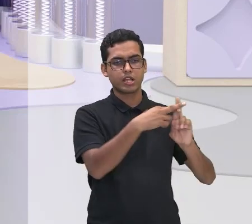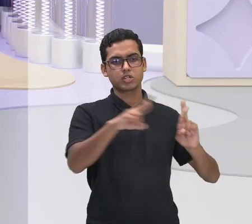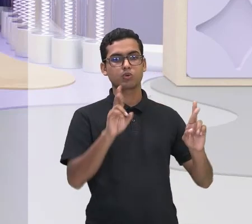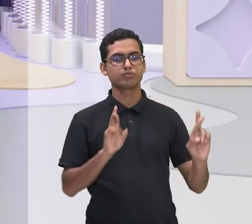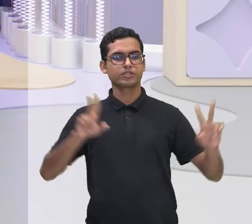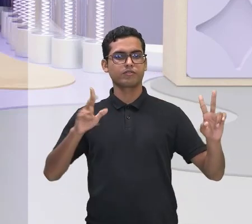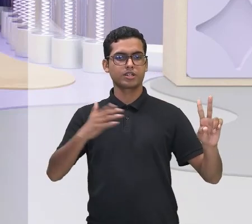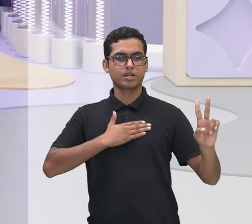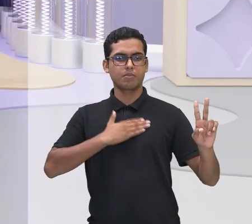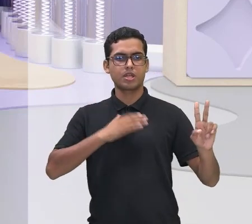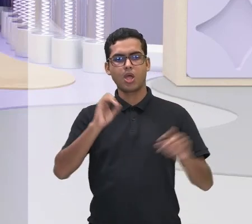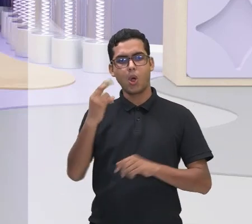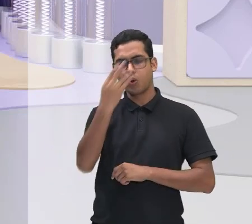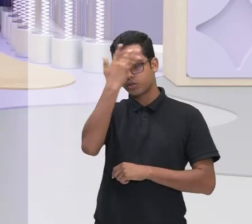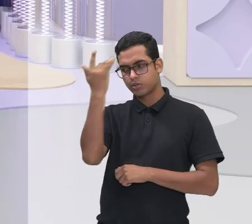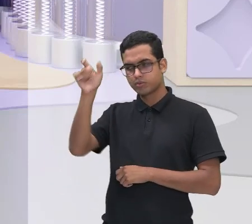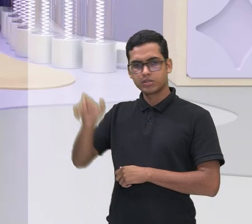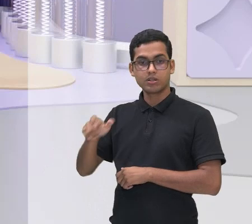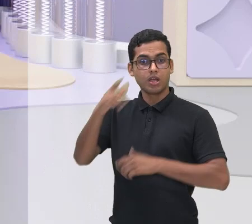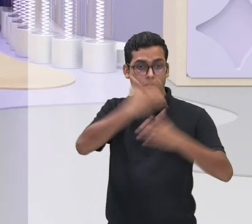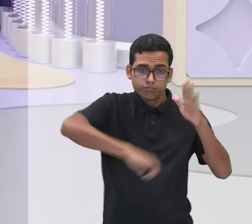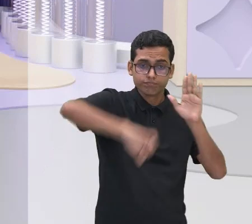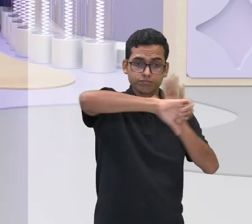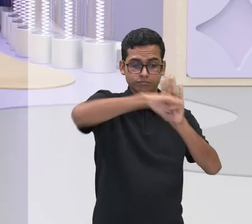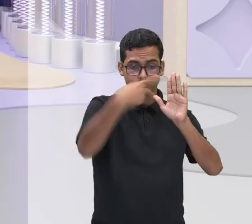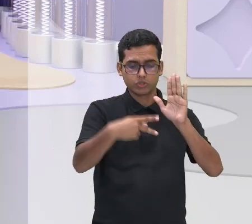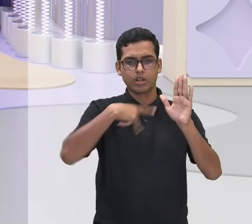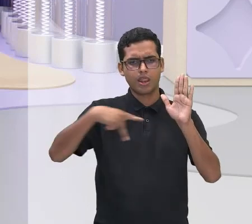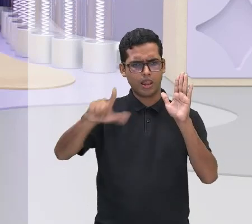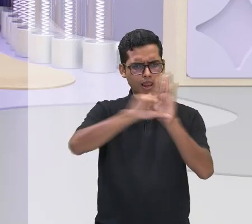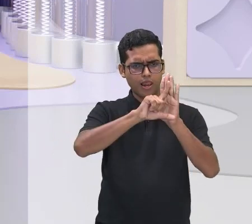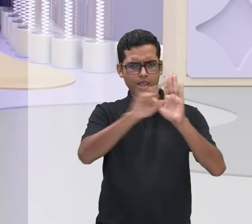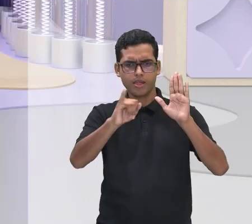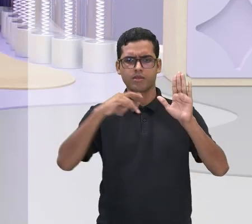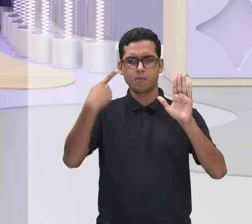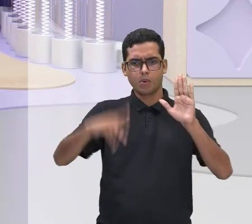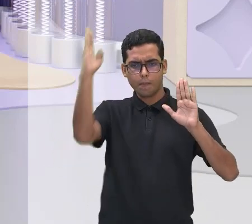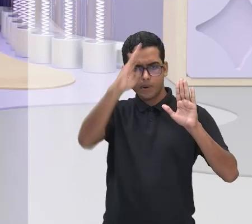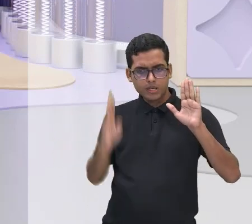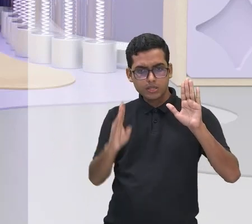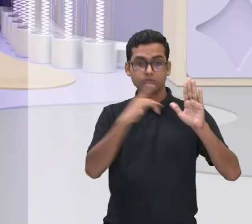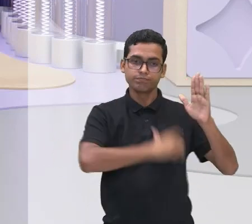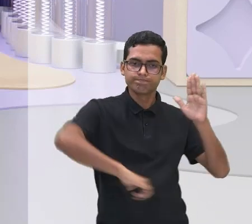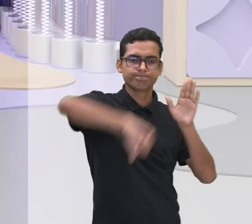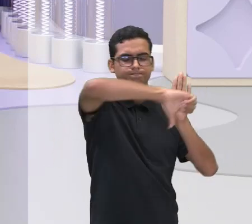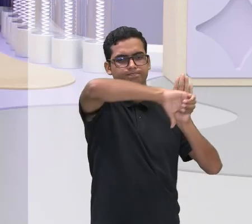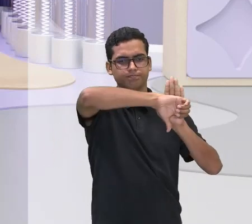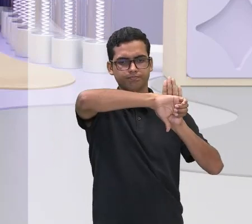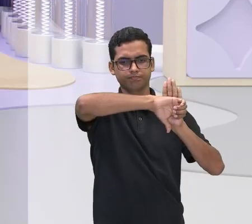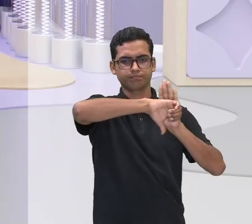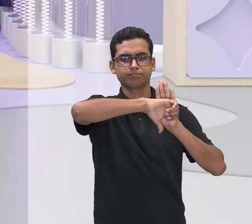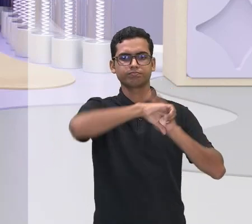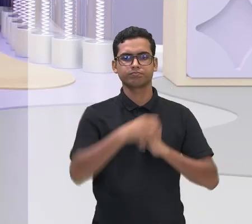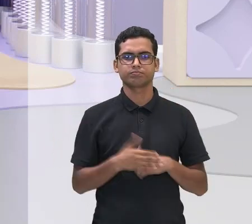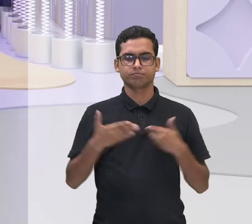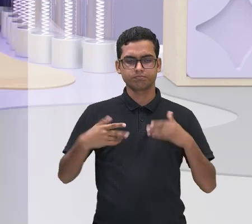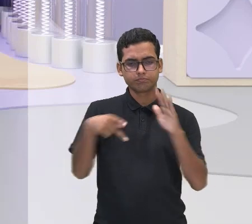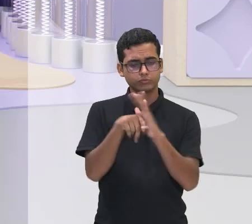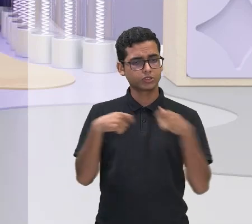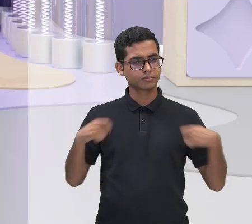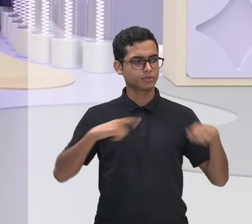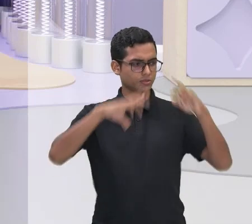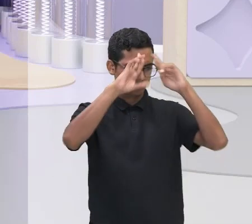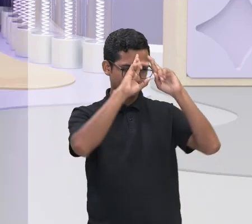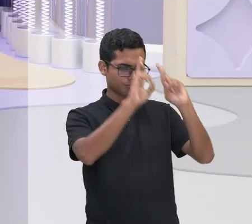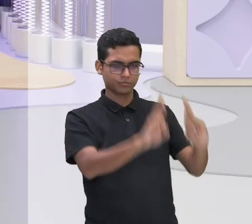nossa. Isso é crime no Brasil. Não pode acontecer. Eu preciso respeitar quem tem uma religião